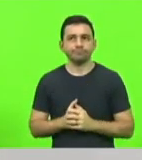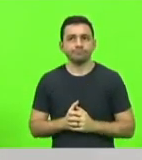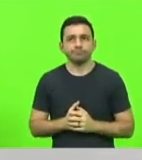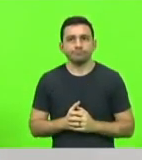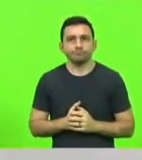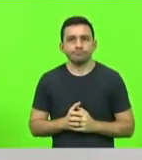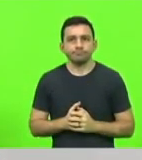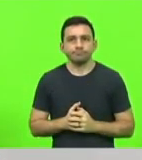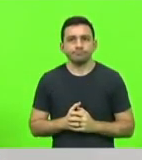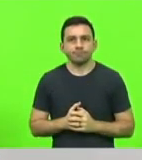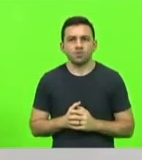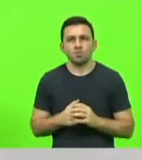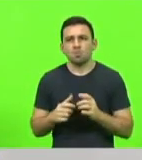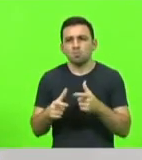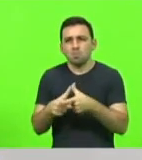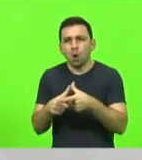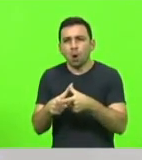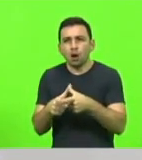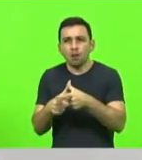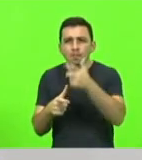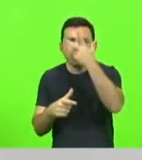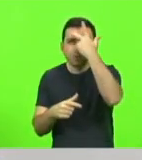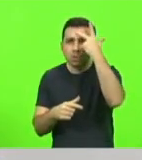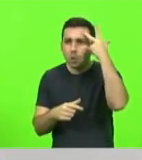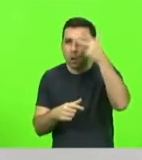um pequeno número de pessoas